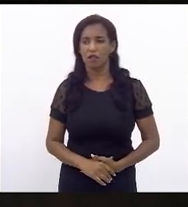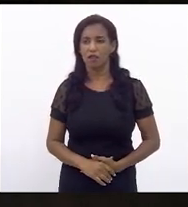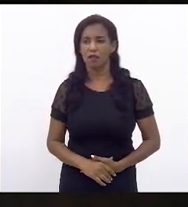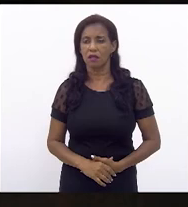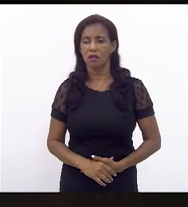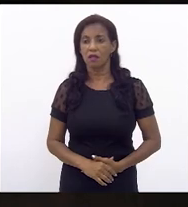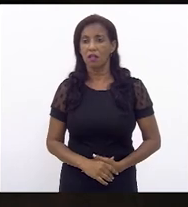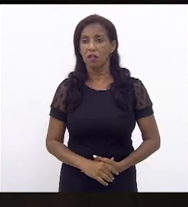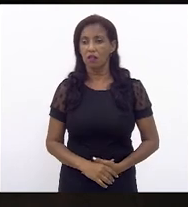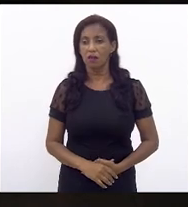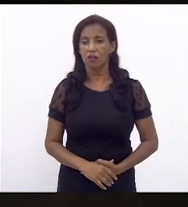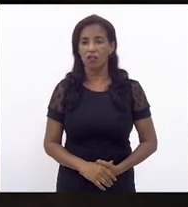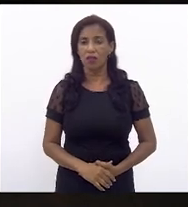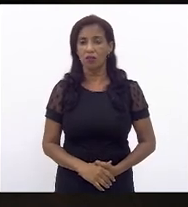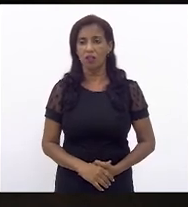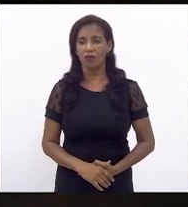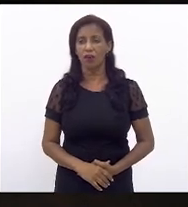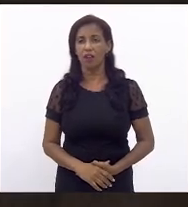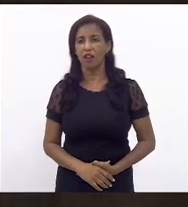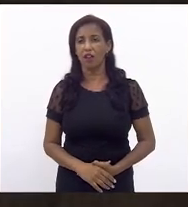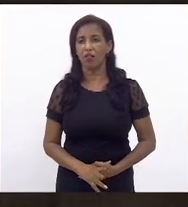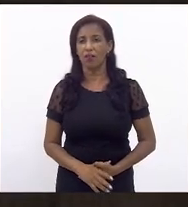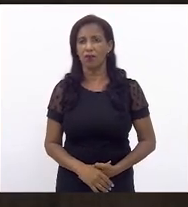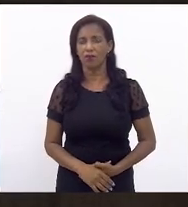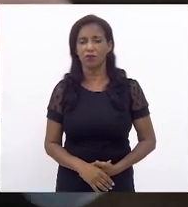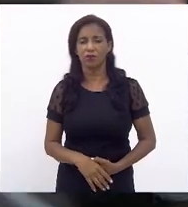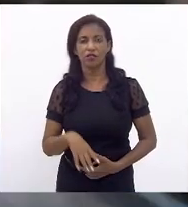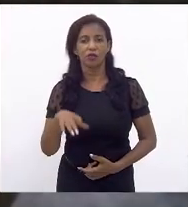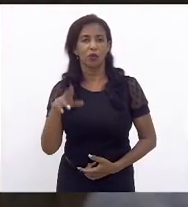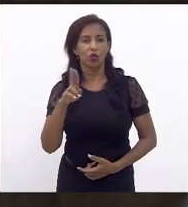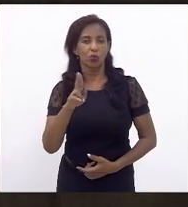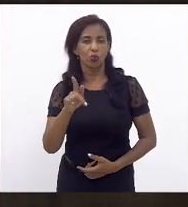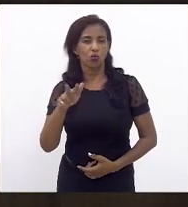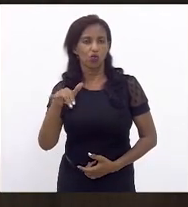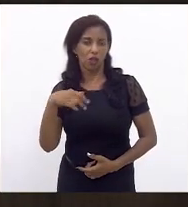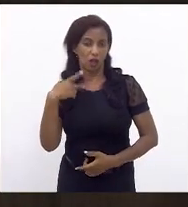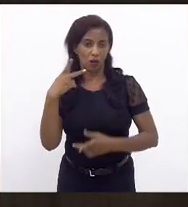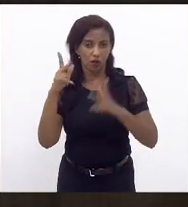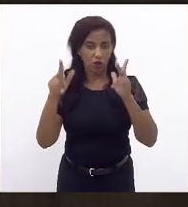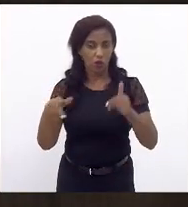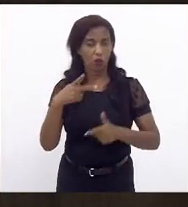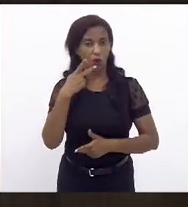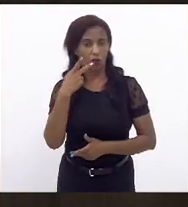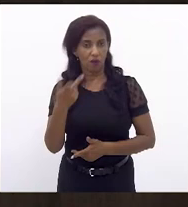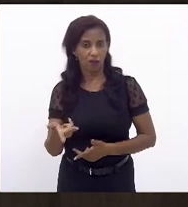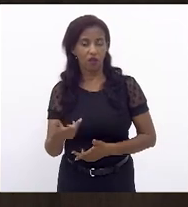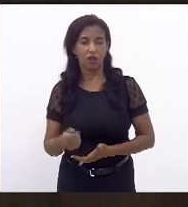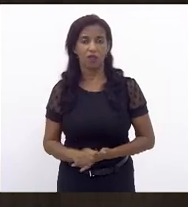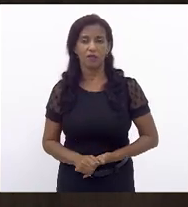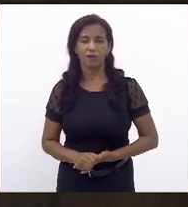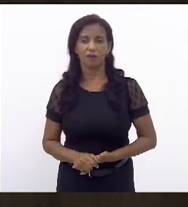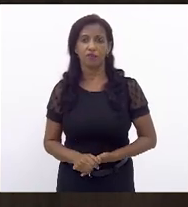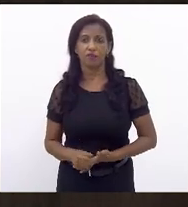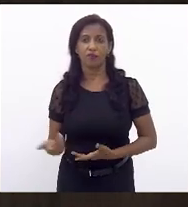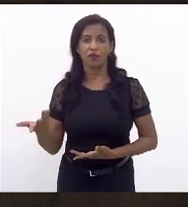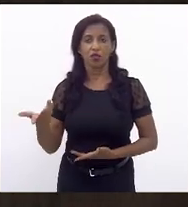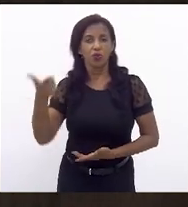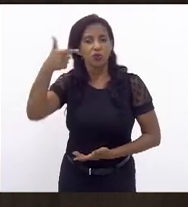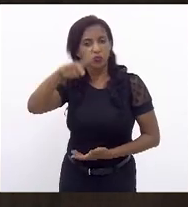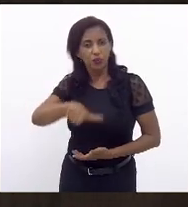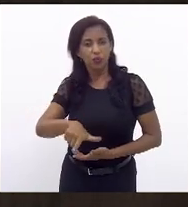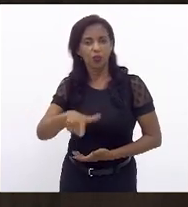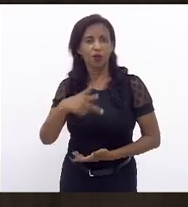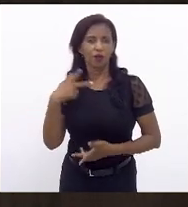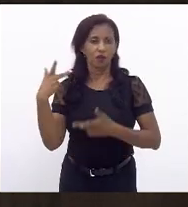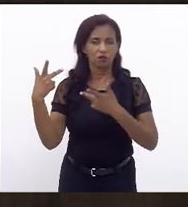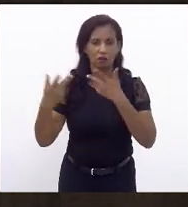Schmidt. Querida excelentíssima deputada Tia Ju, como falei na primeira votação, faço novamente as